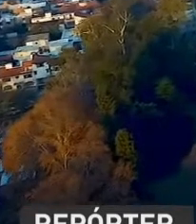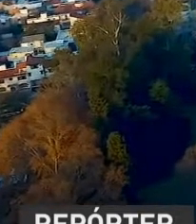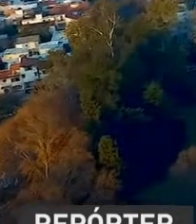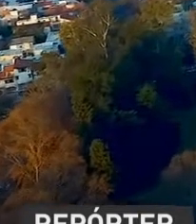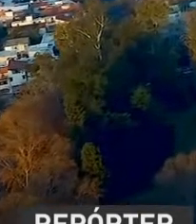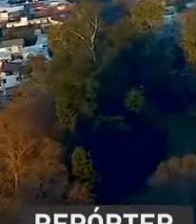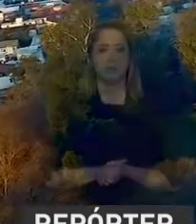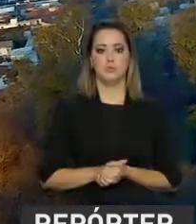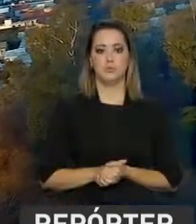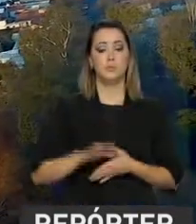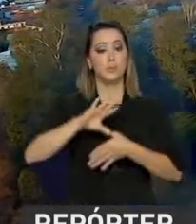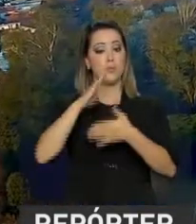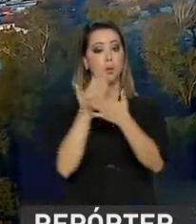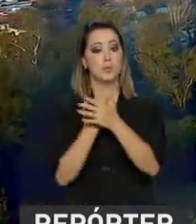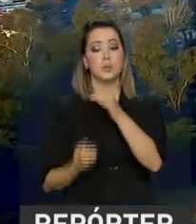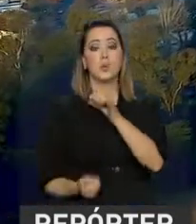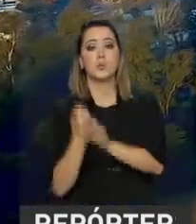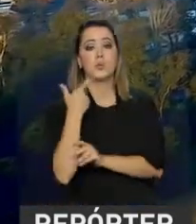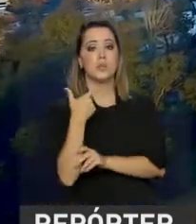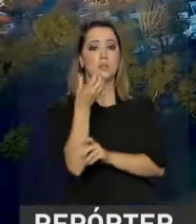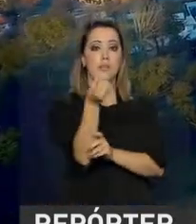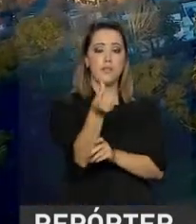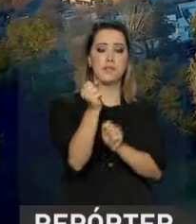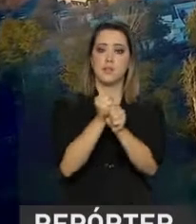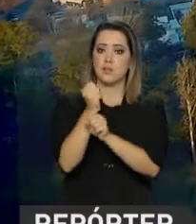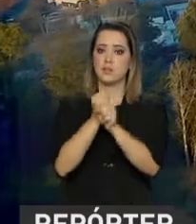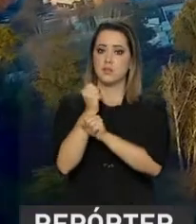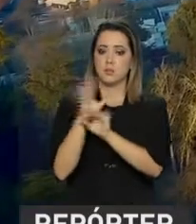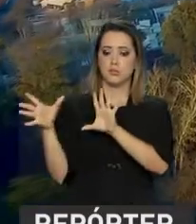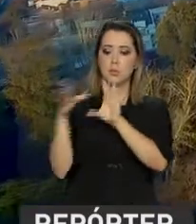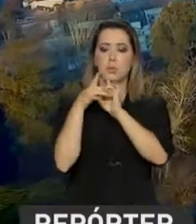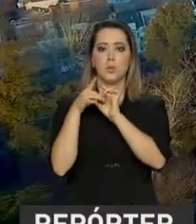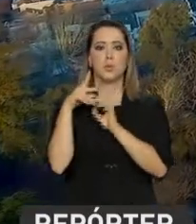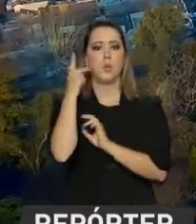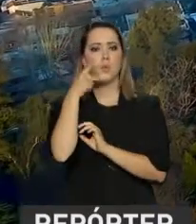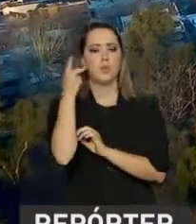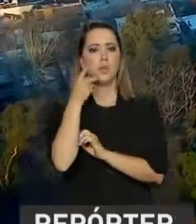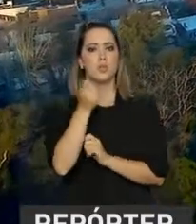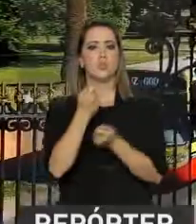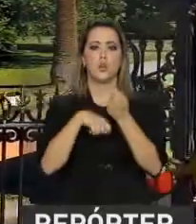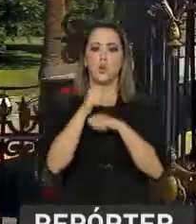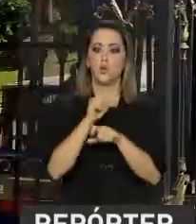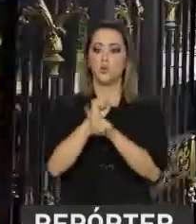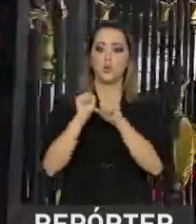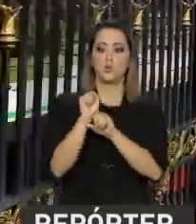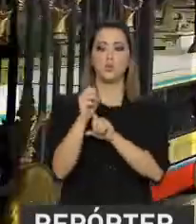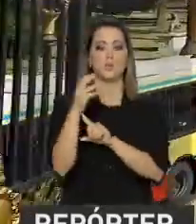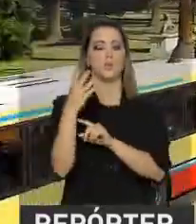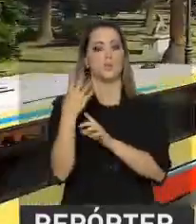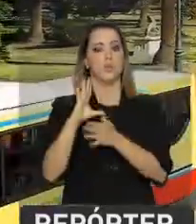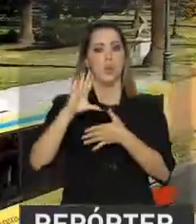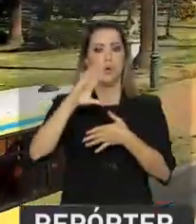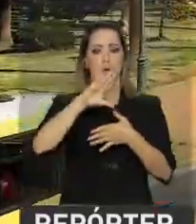o mercosul foi criado há 26 anos para consolidar a integração política econômica e social dos países do